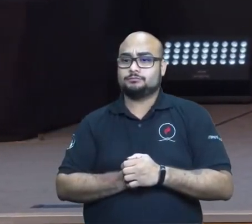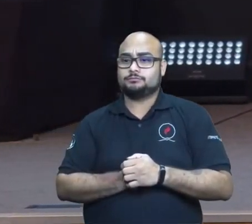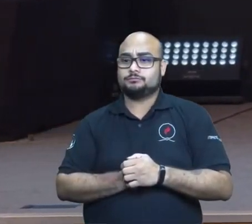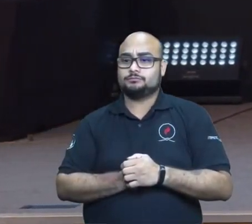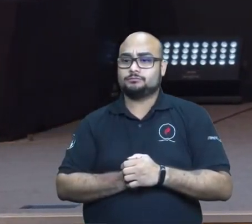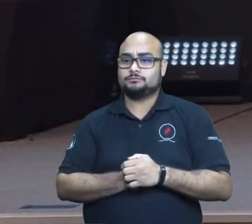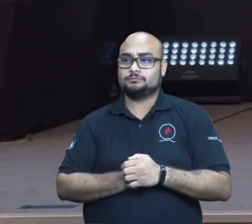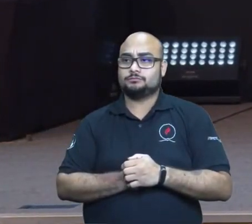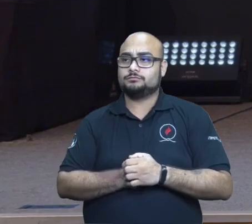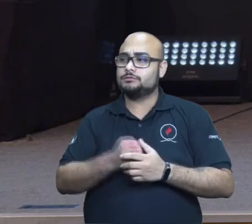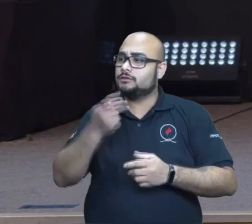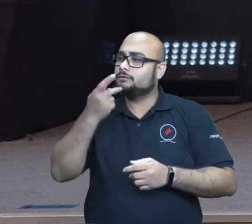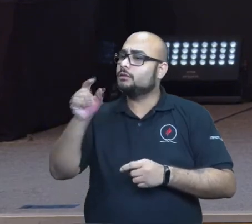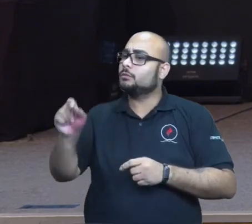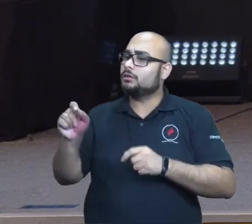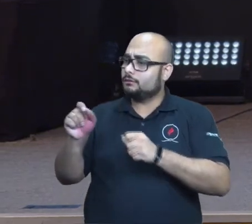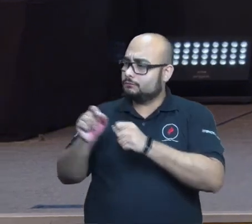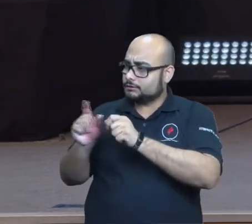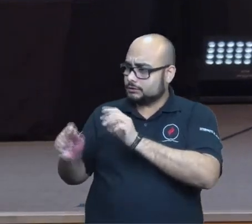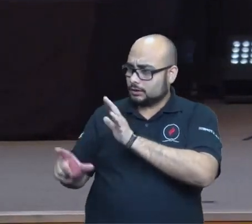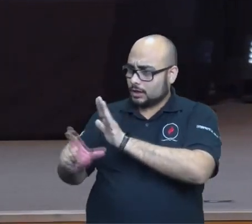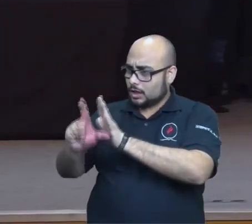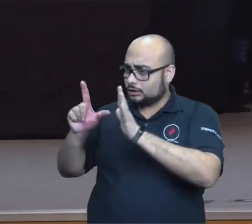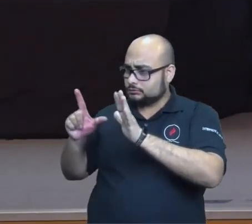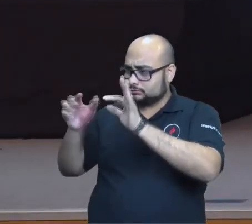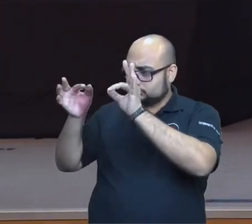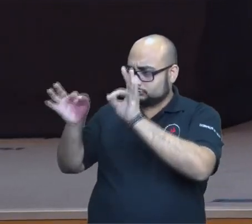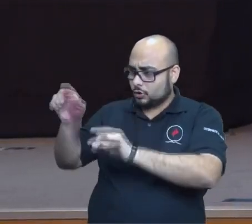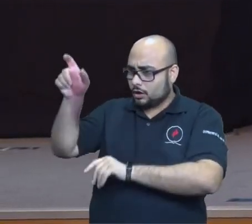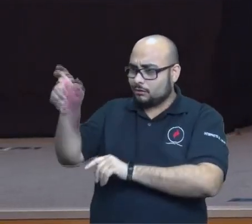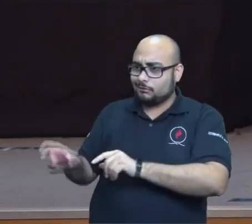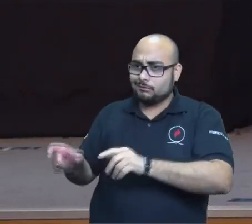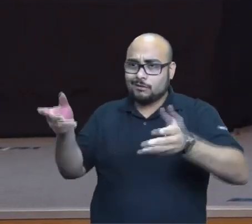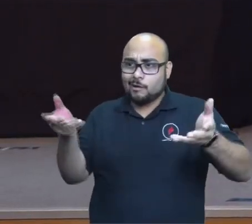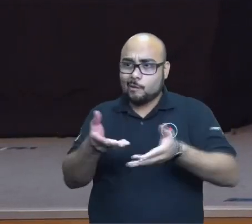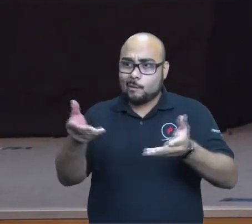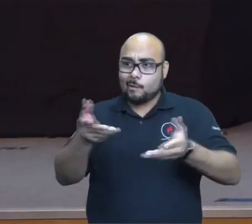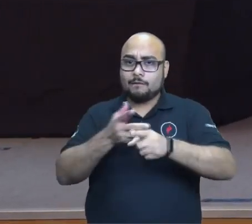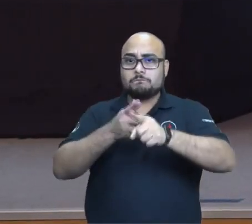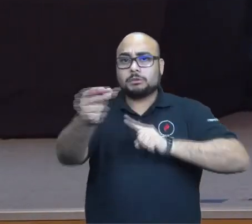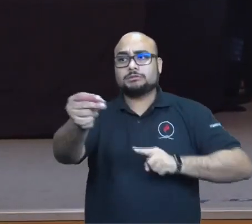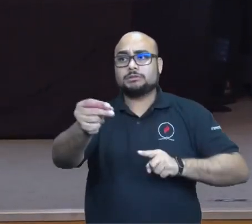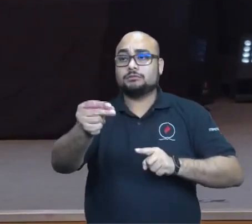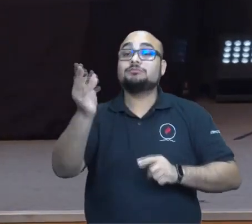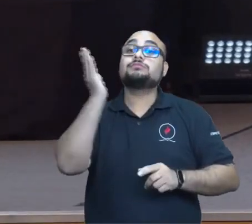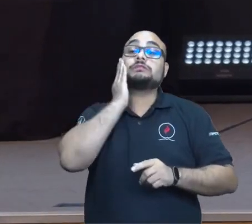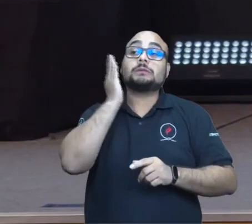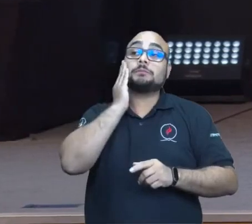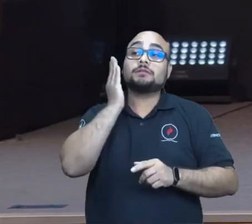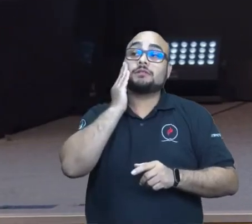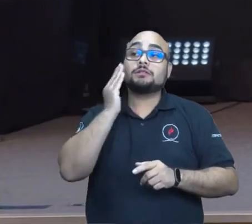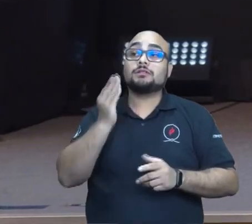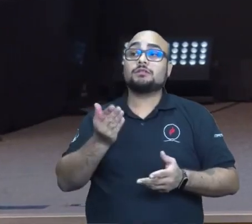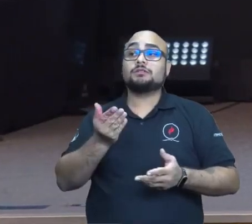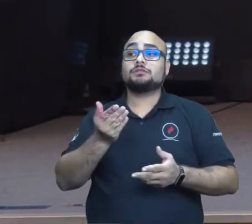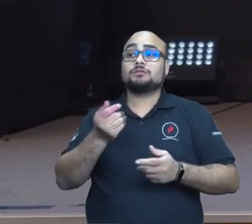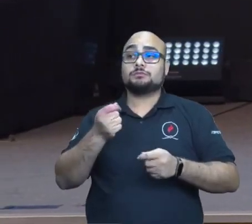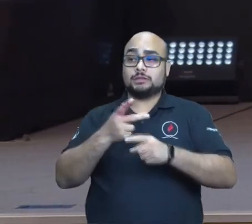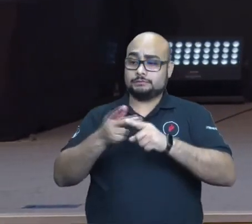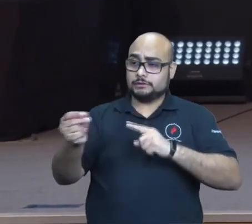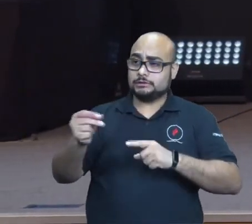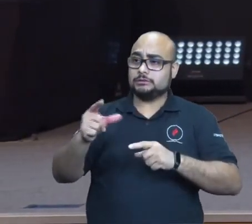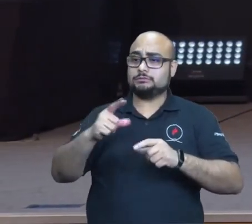dizendo seus zais sabe aquelas mulheres que você respeita aquelas mulheres de Deus que tem um assim diz o senhor na boca